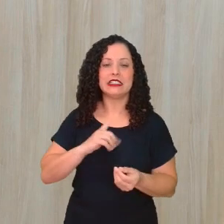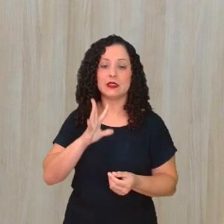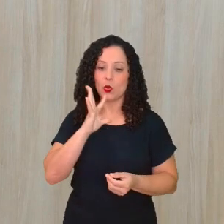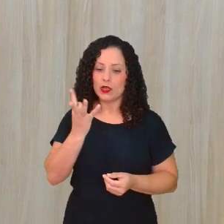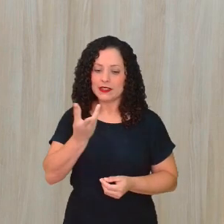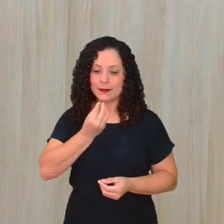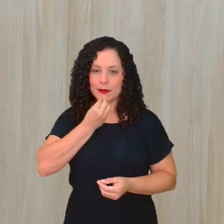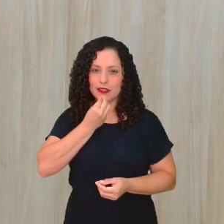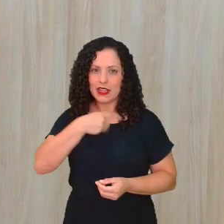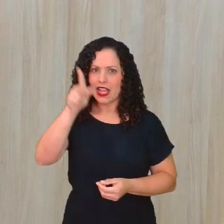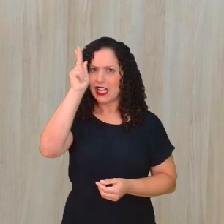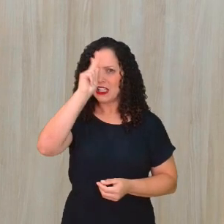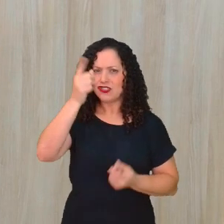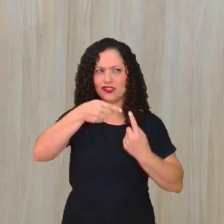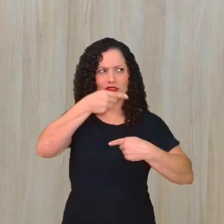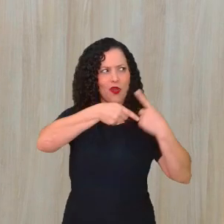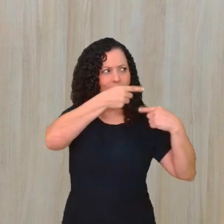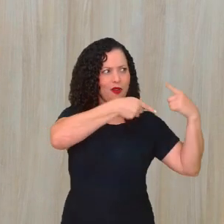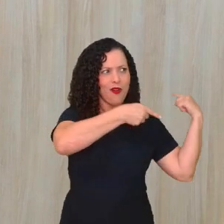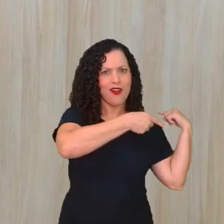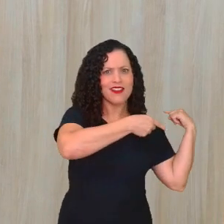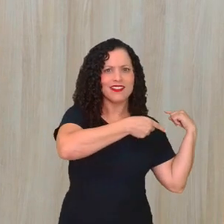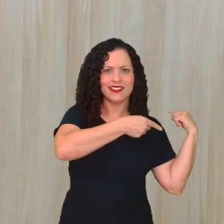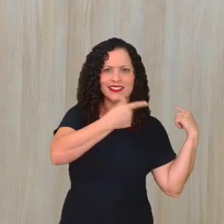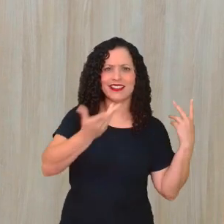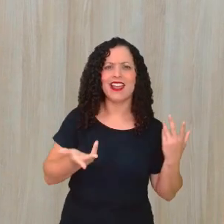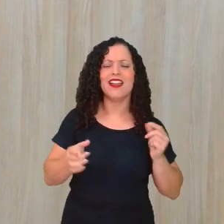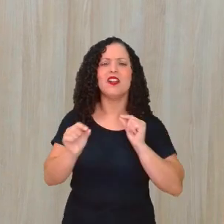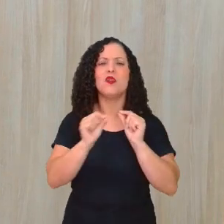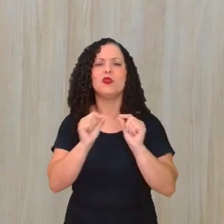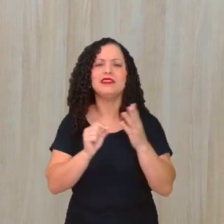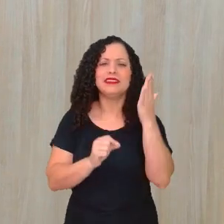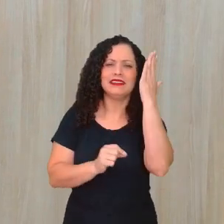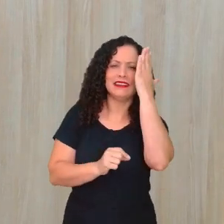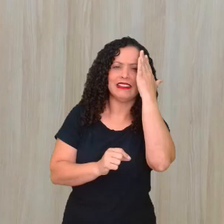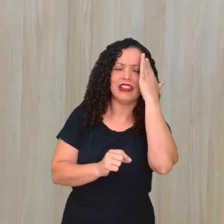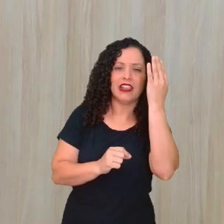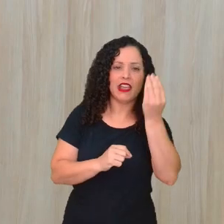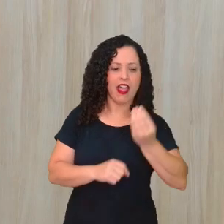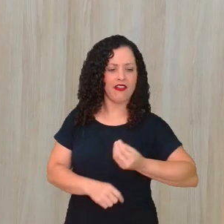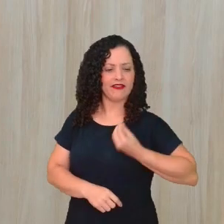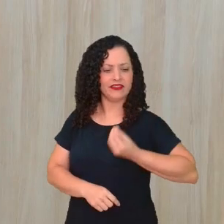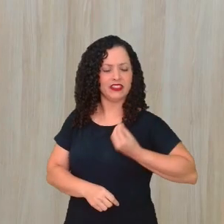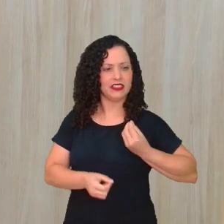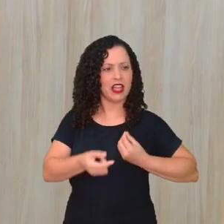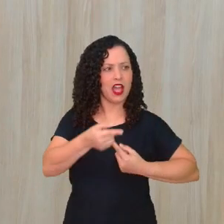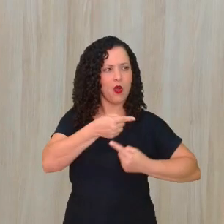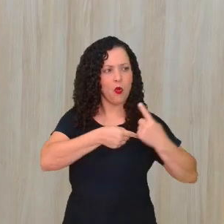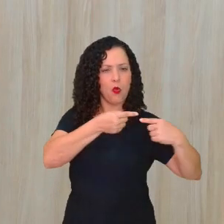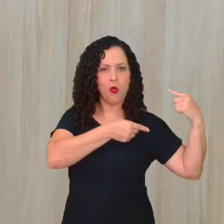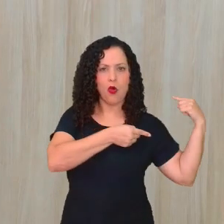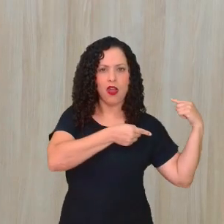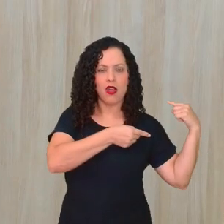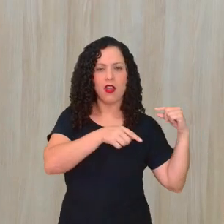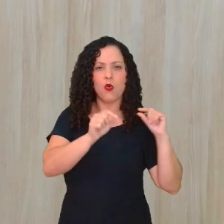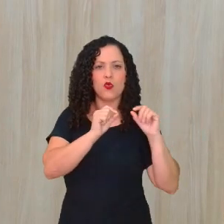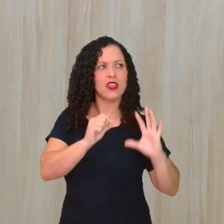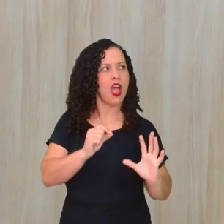né? Para a gente compreender aí, né, o ser humano no seu tempo, né, o que estava,